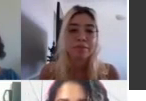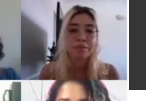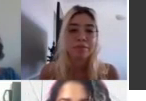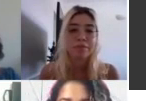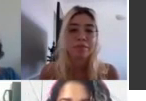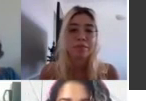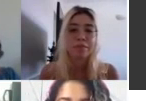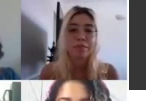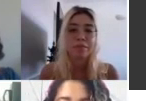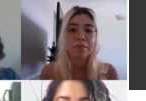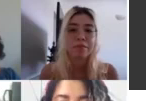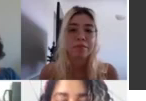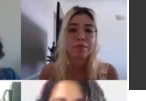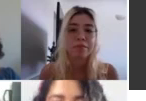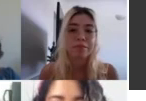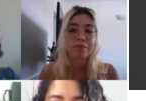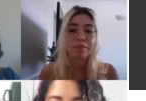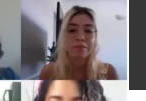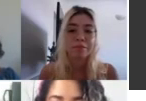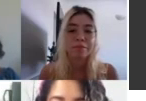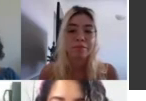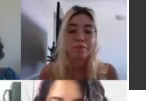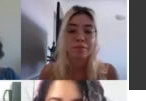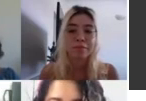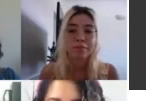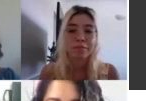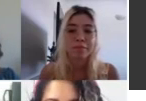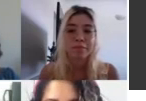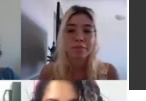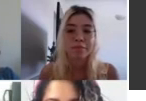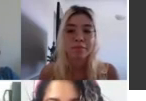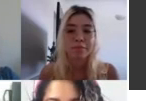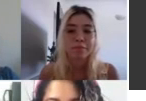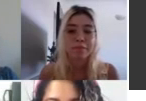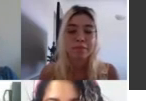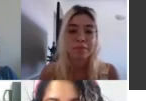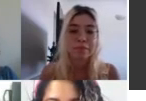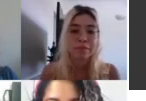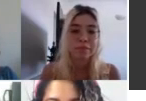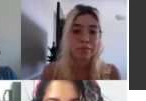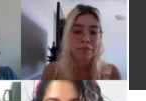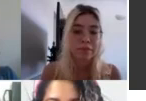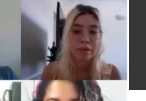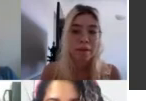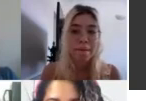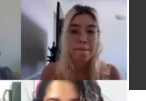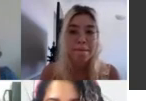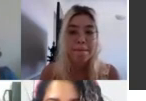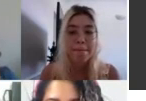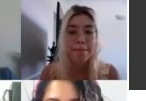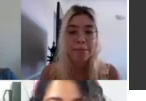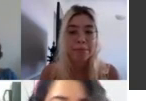inestimável, apoio, muito obrigada. Não poderia deixar também de registrar a importância que um programa como o